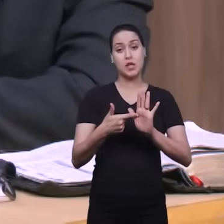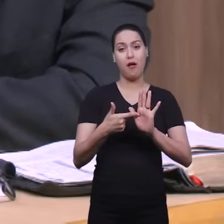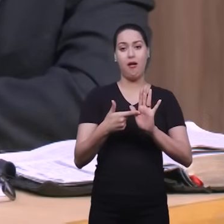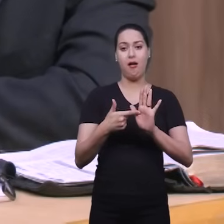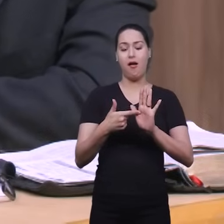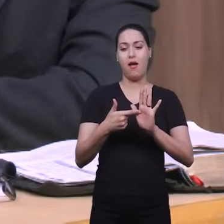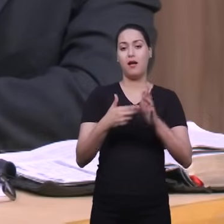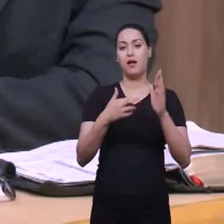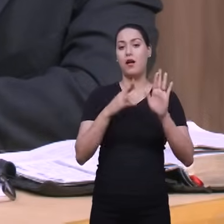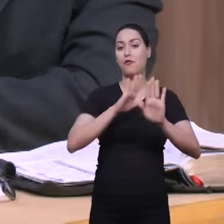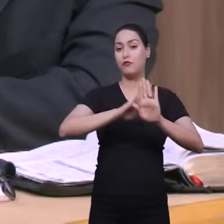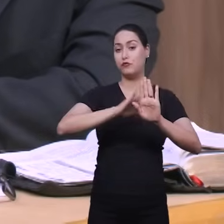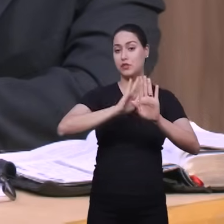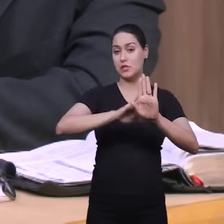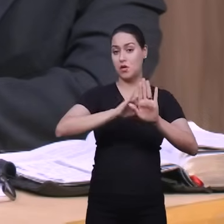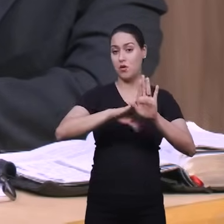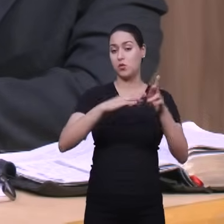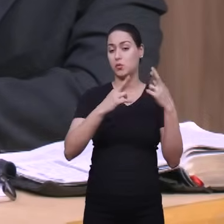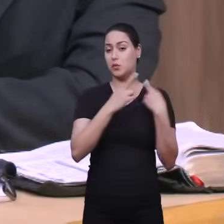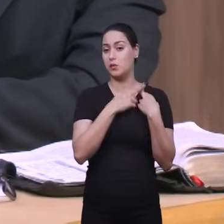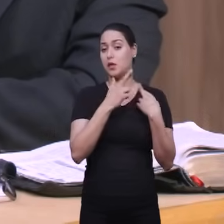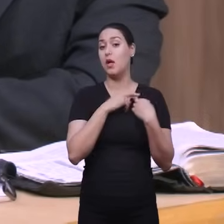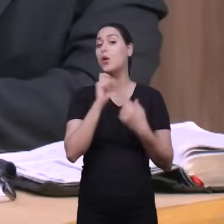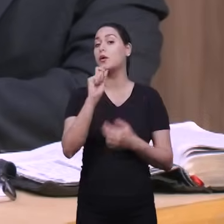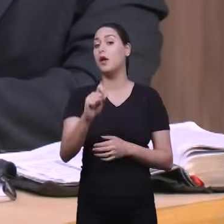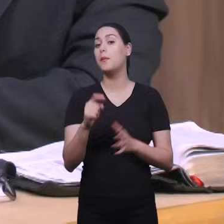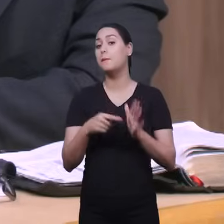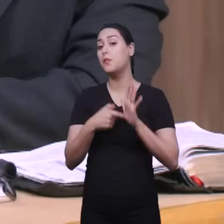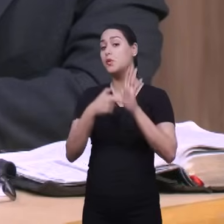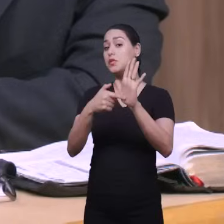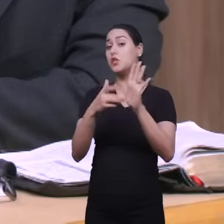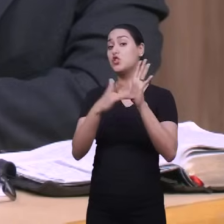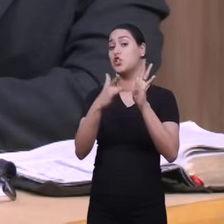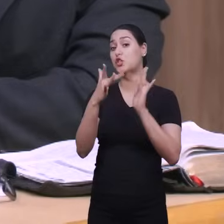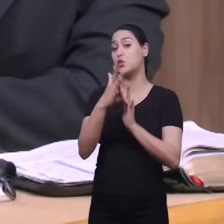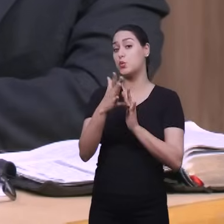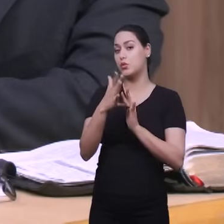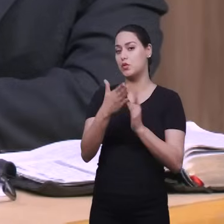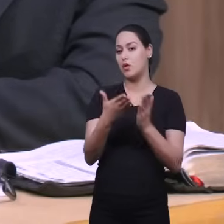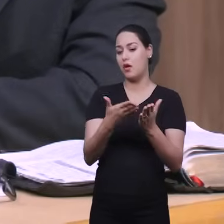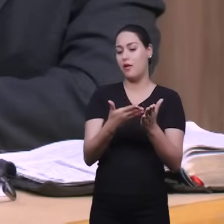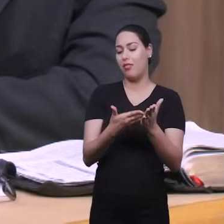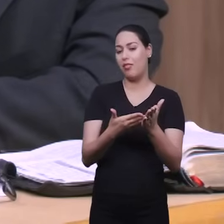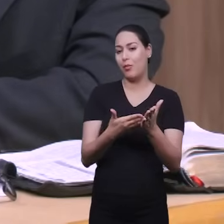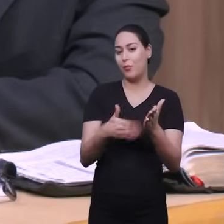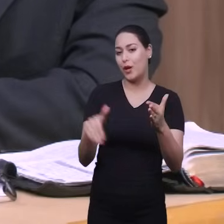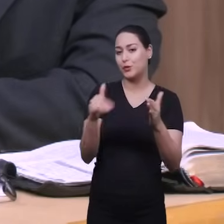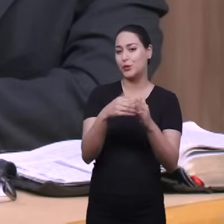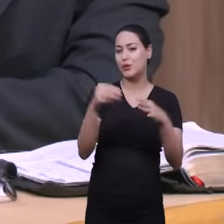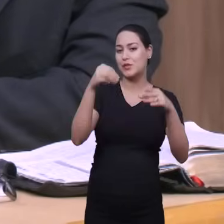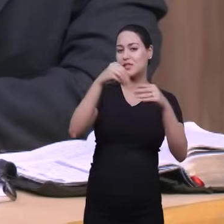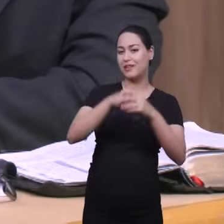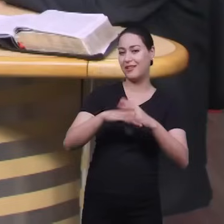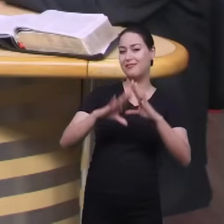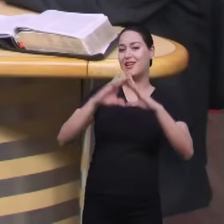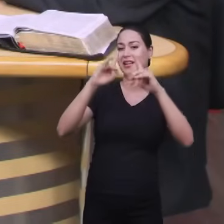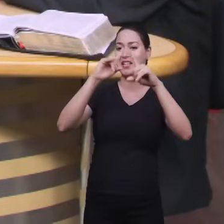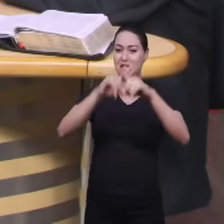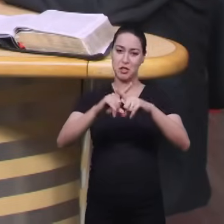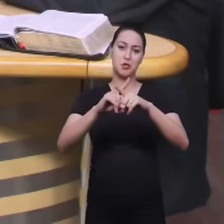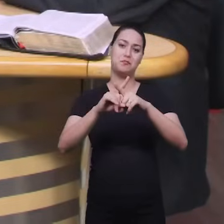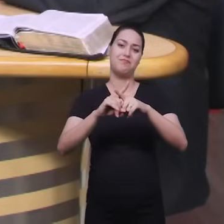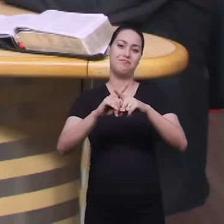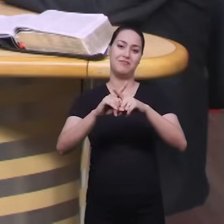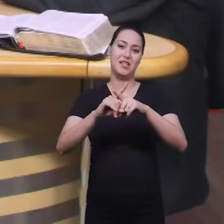é apontar Jesus para a ovelha e ele como você falou não atrapalhar